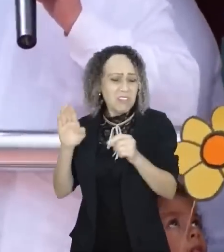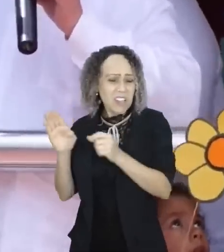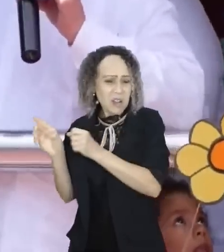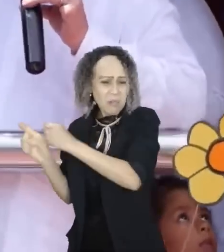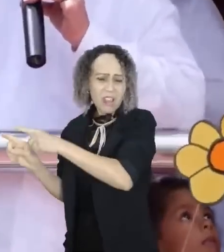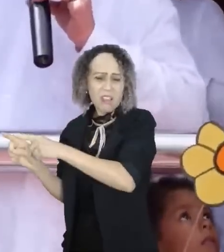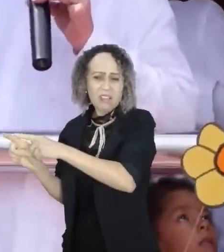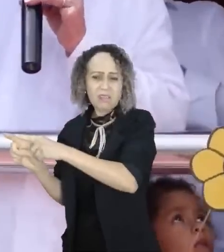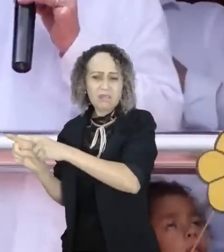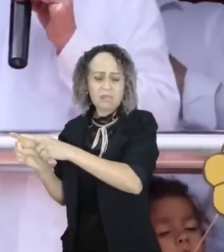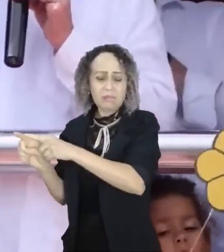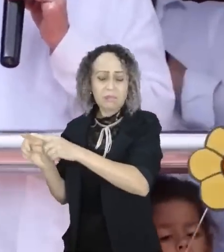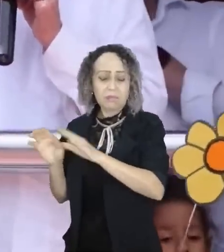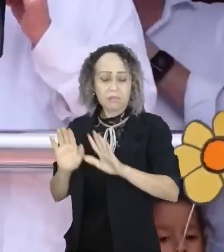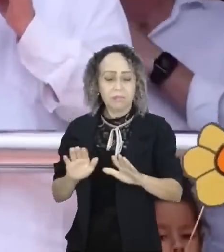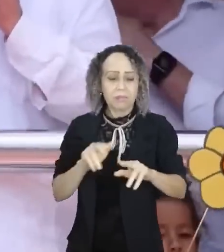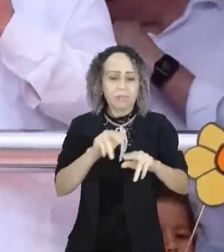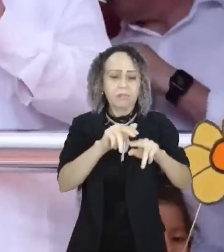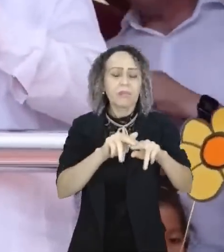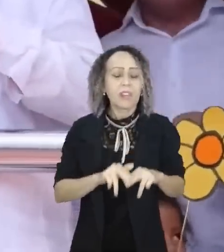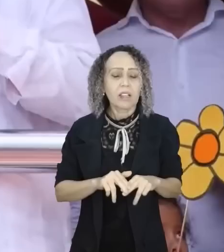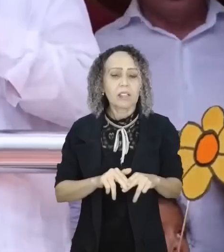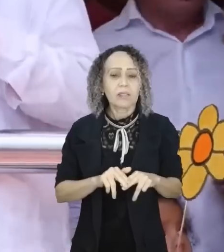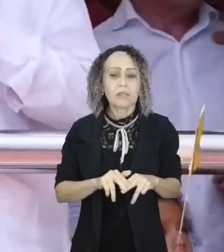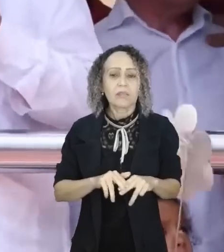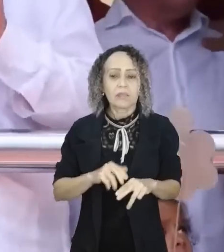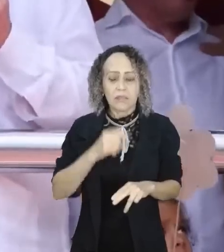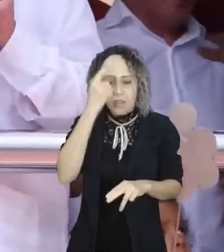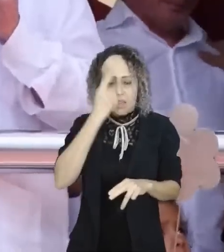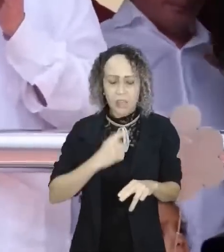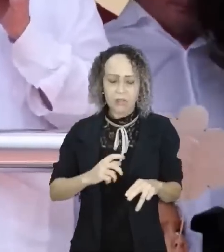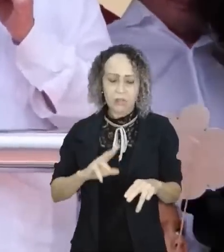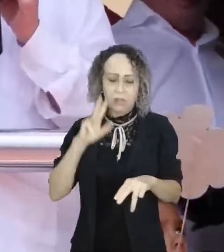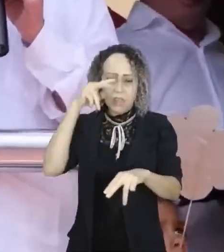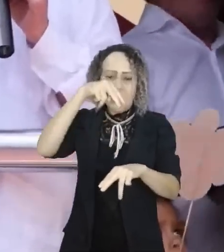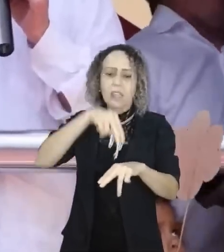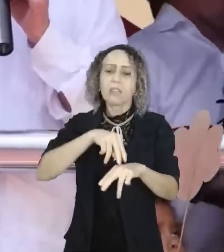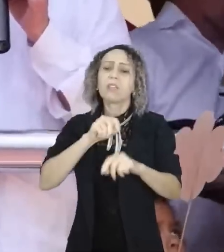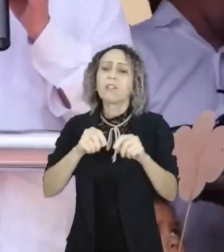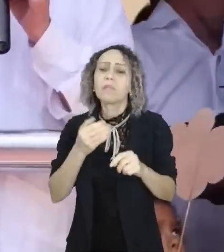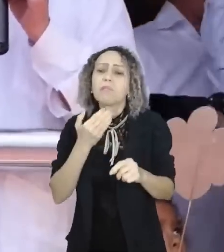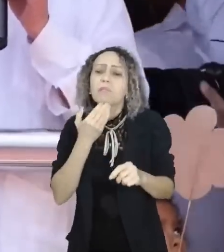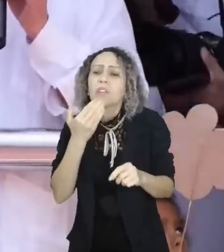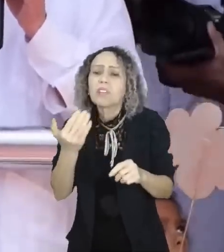eu estou aqui outra vez pedindo voto de vocês não